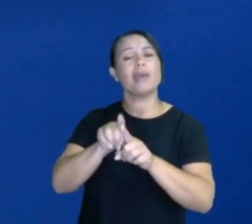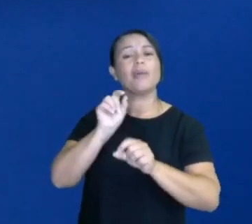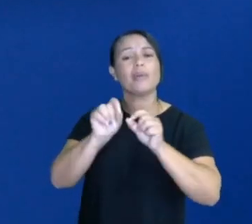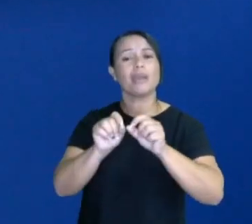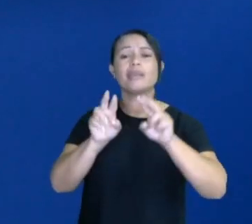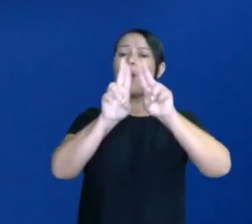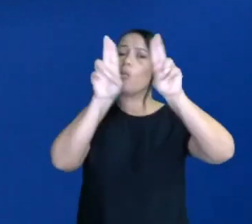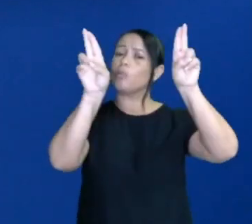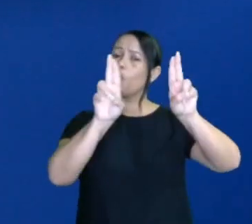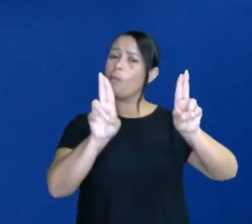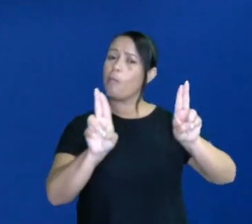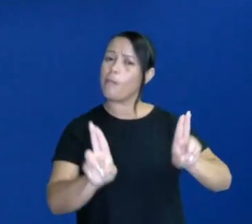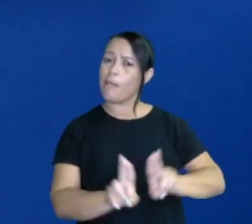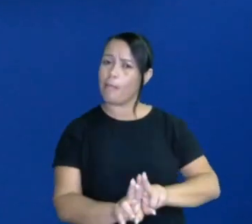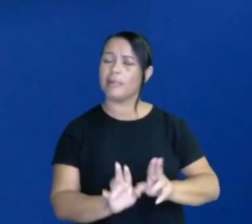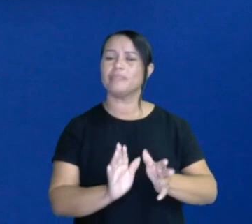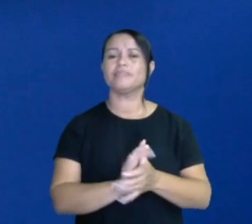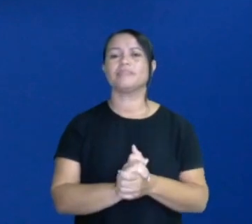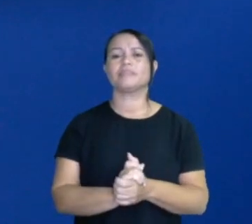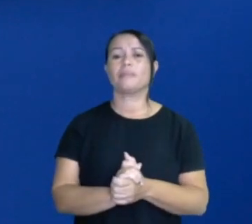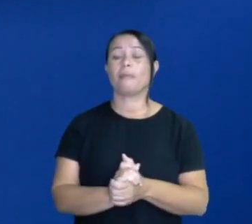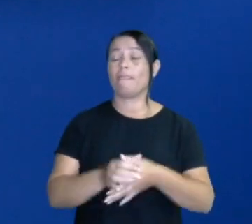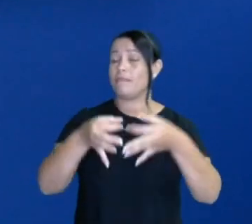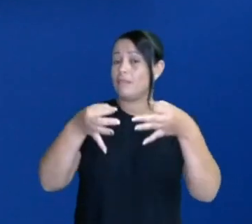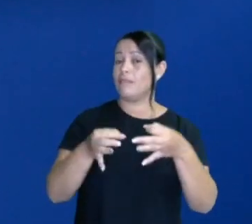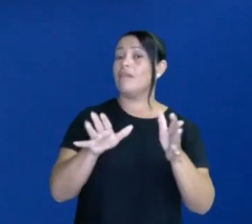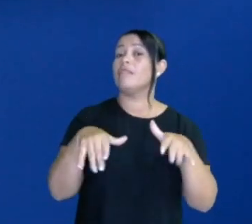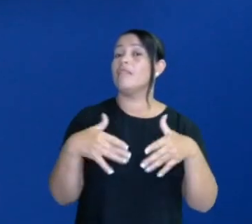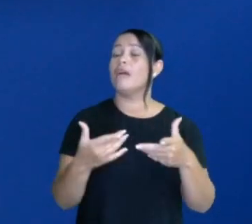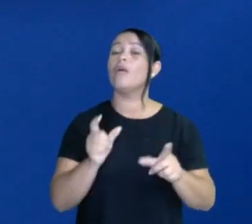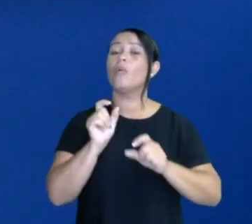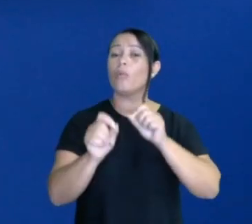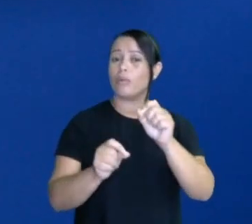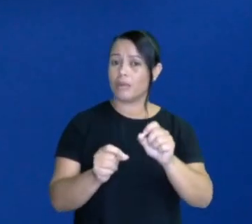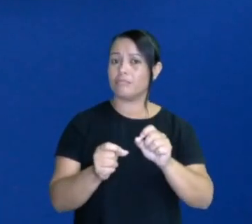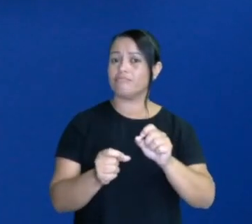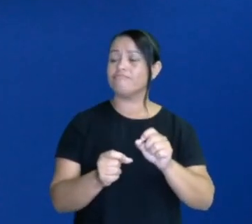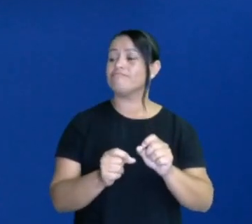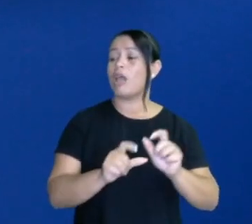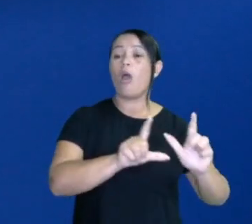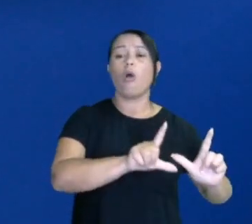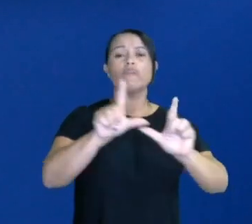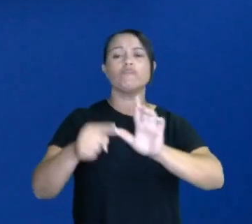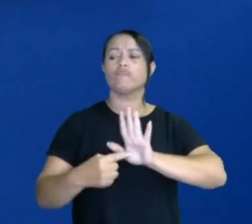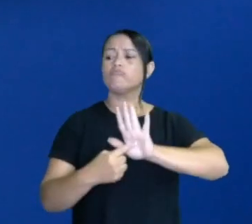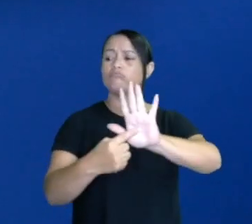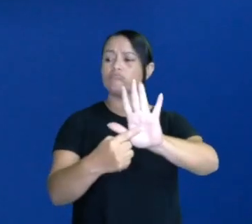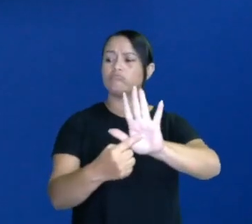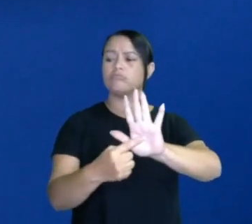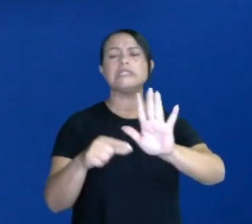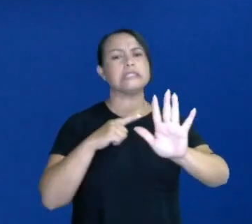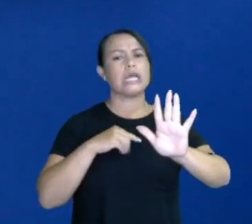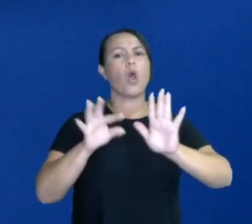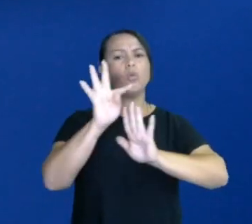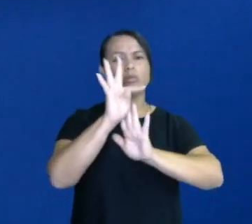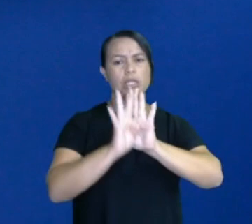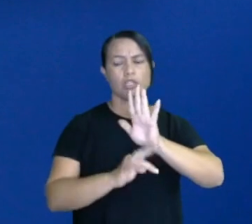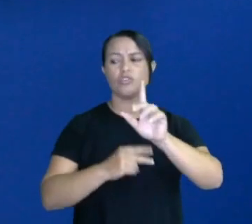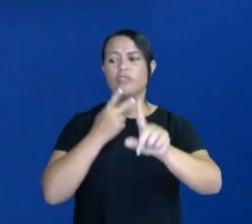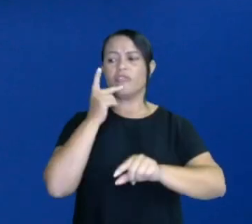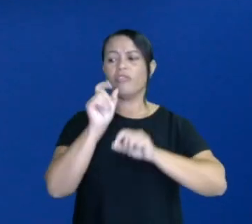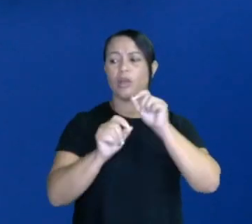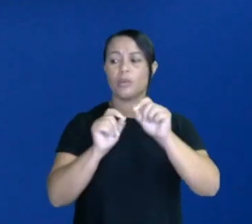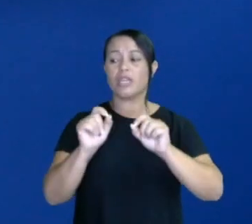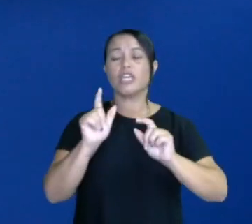de mapas, certo? E daí eu trouxe um texto aqui. Ele é indígena, que diz